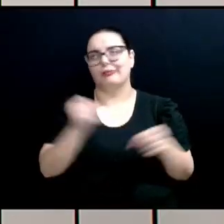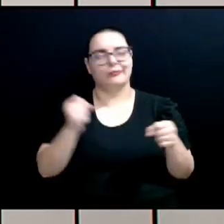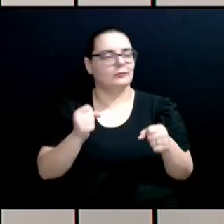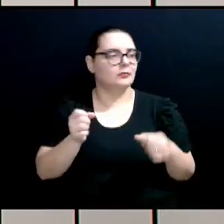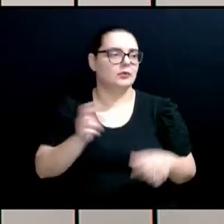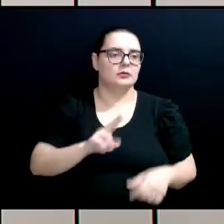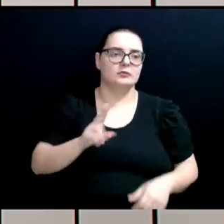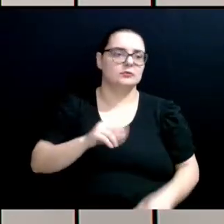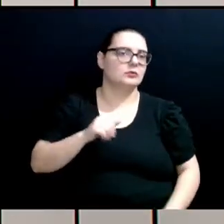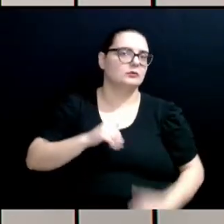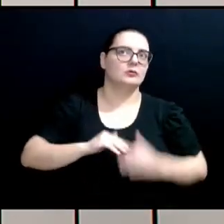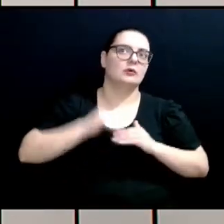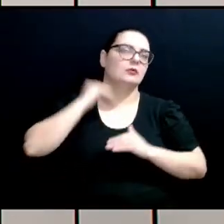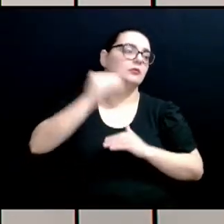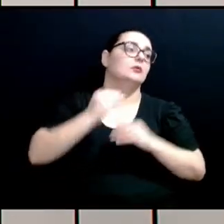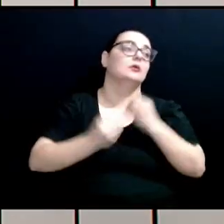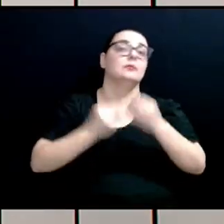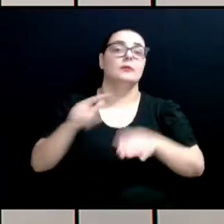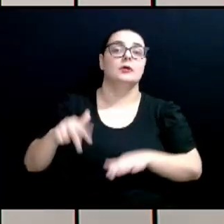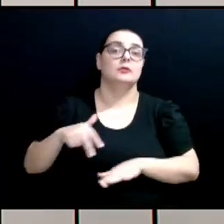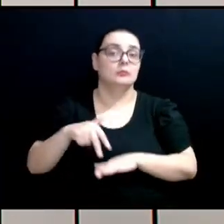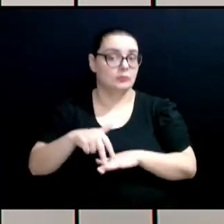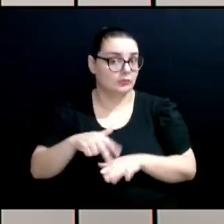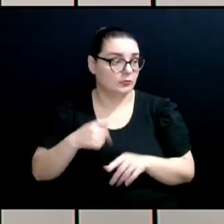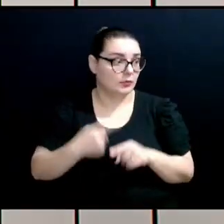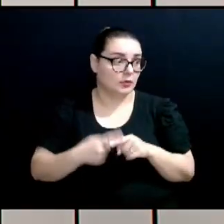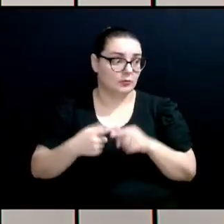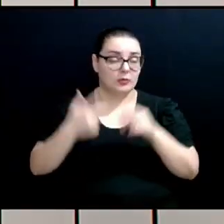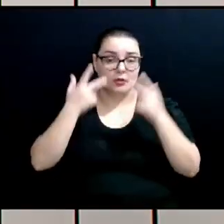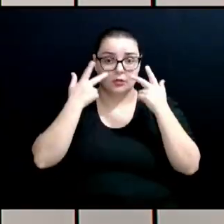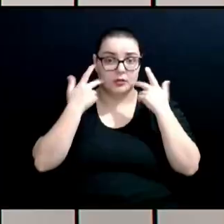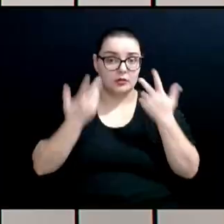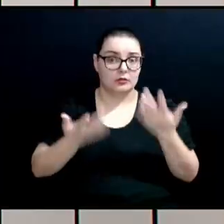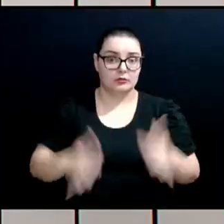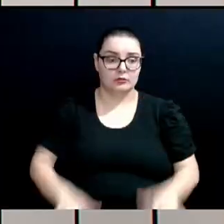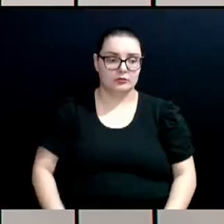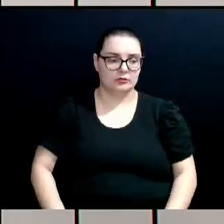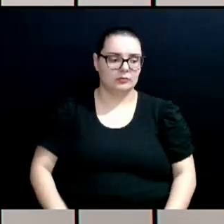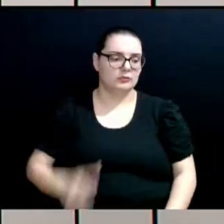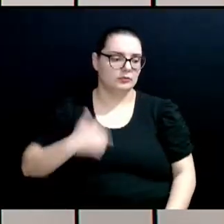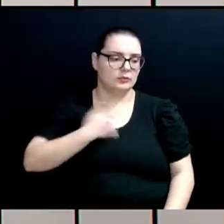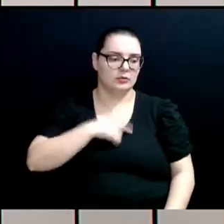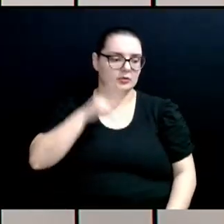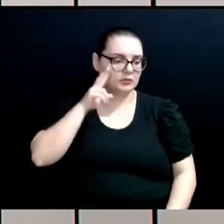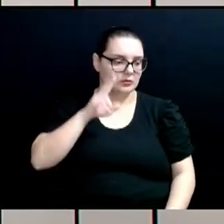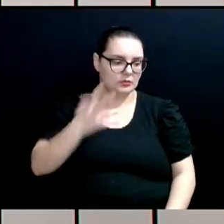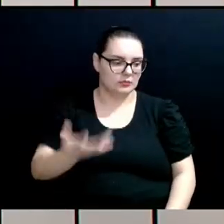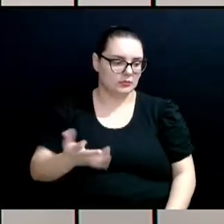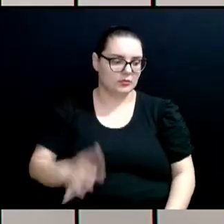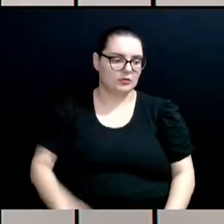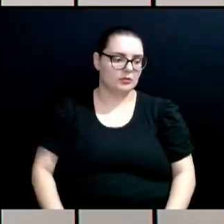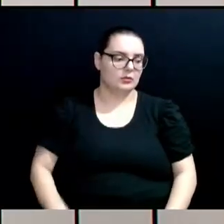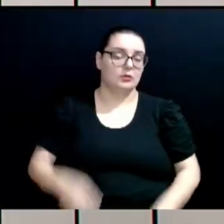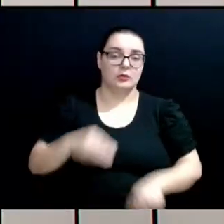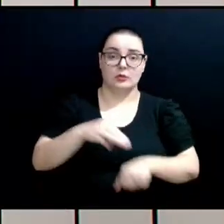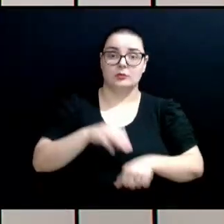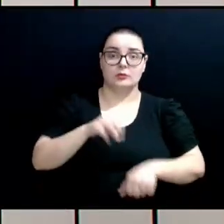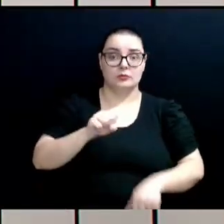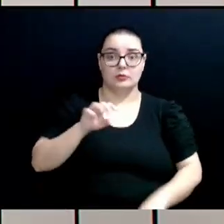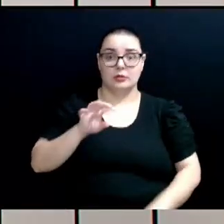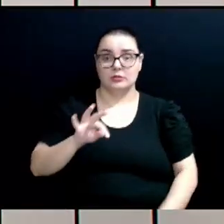este protagonismo, né? Porque é muito comum a gente ver os membros do STF em reuniões